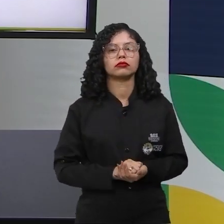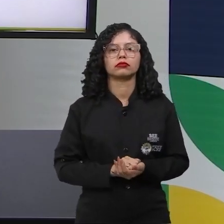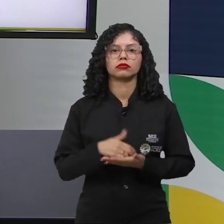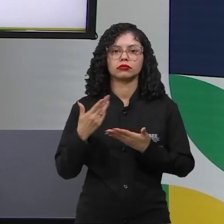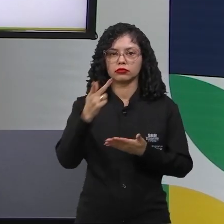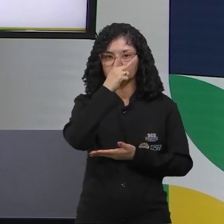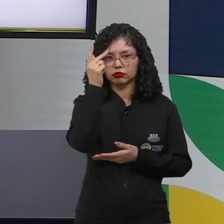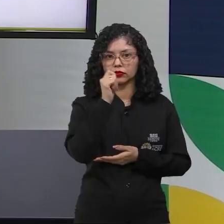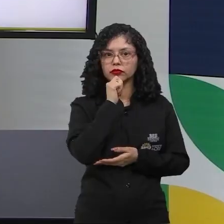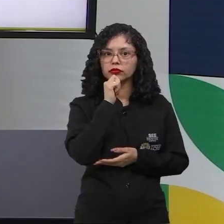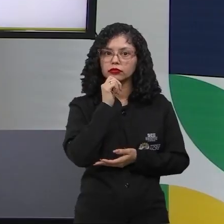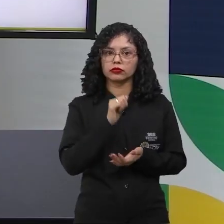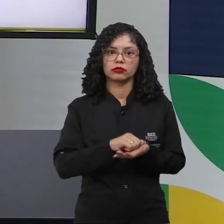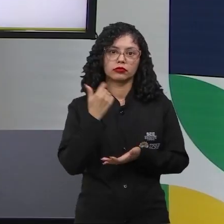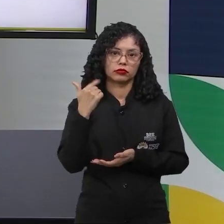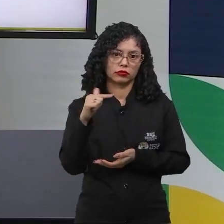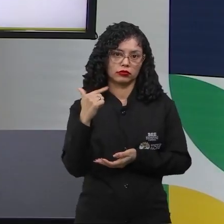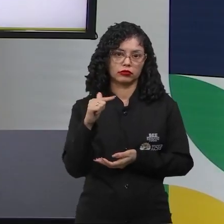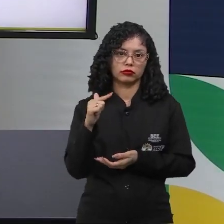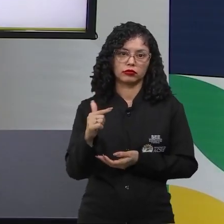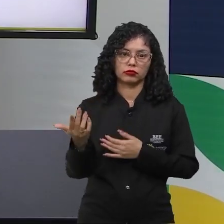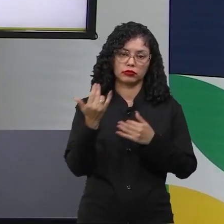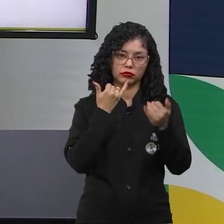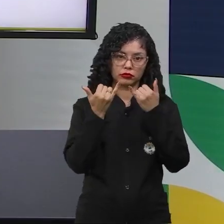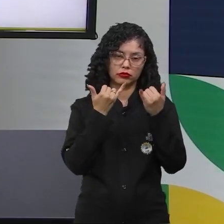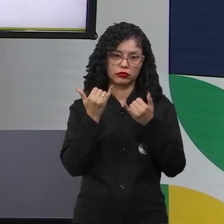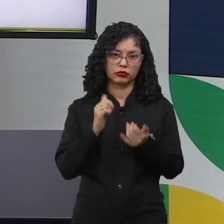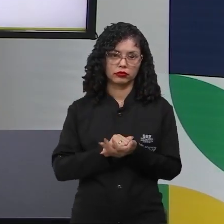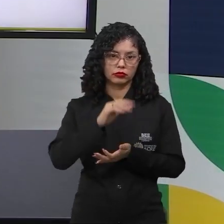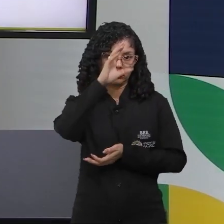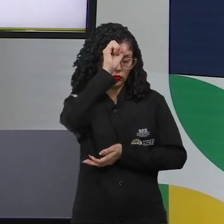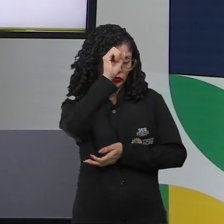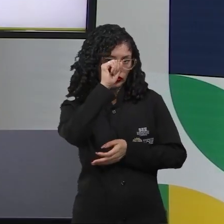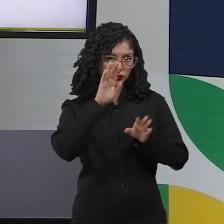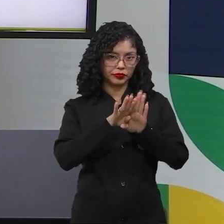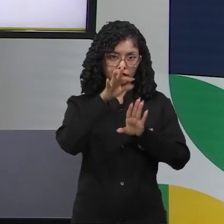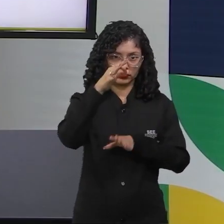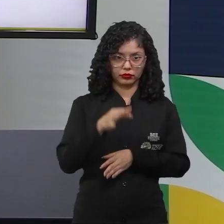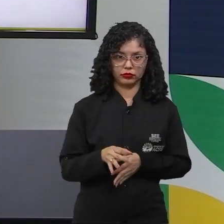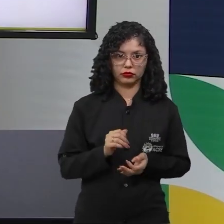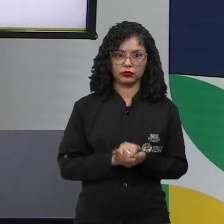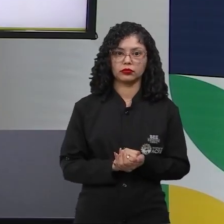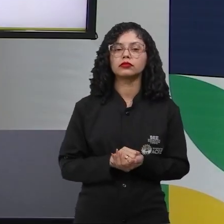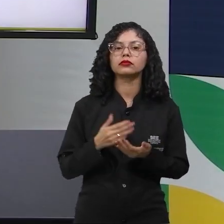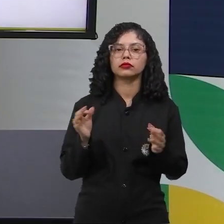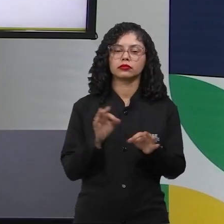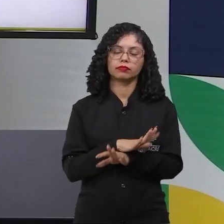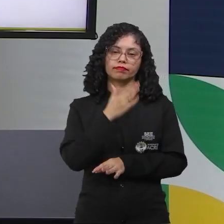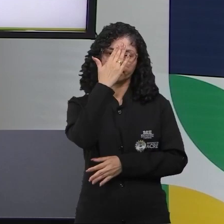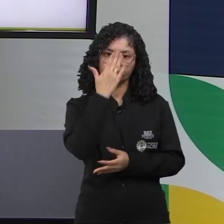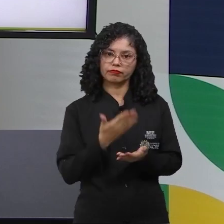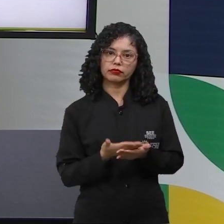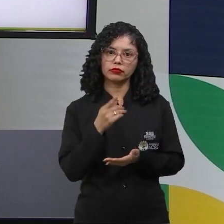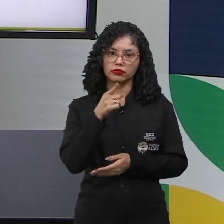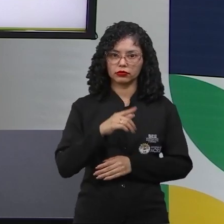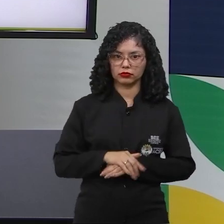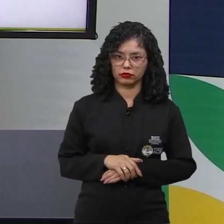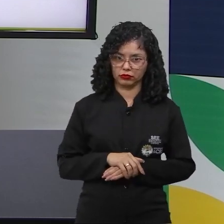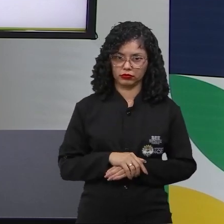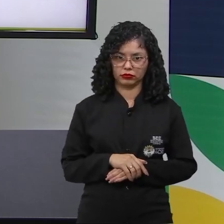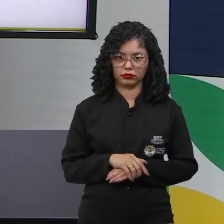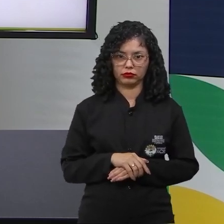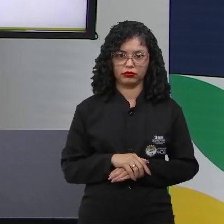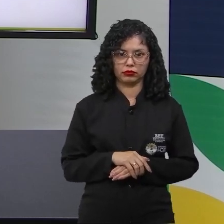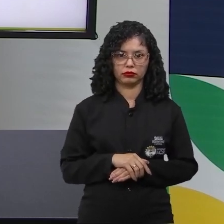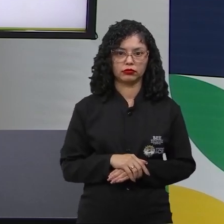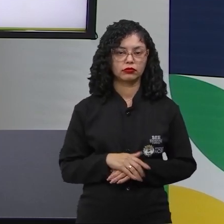a pessoa. E a pessoa que não tem as informações, o conhecimento certo, né, ela acaba acreditando aí, tá?